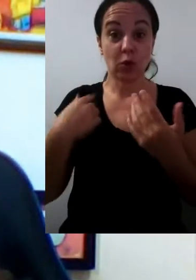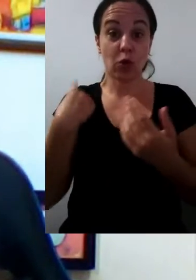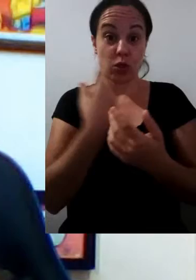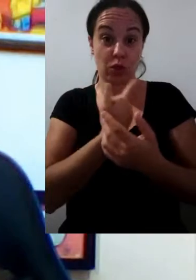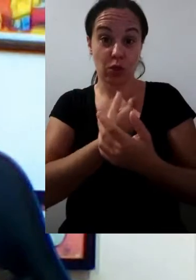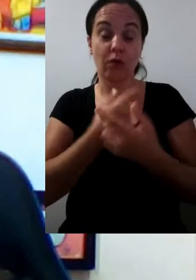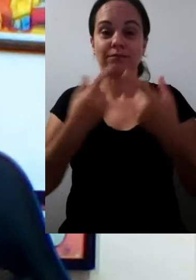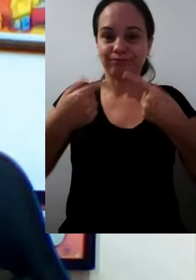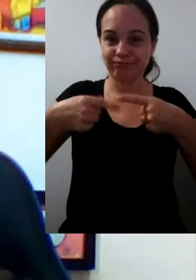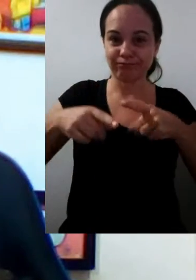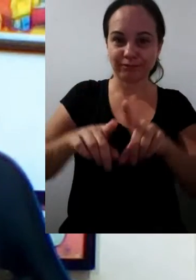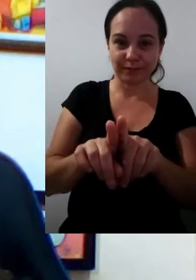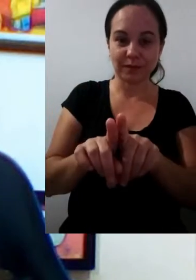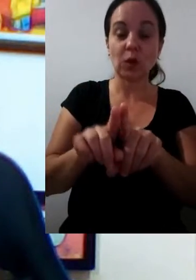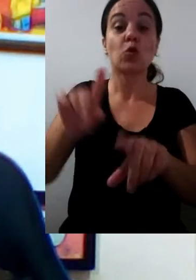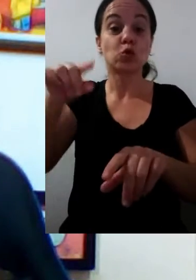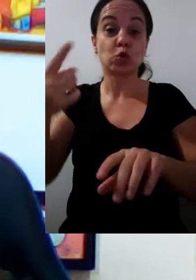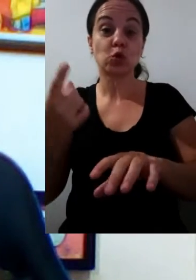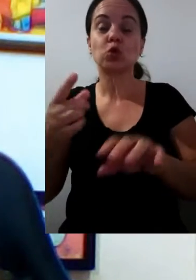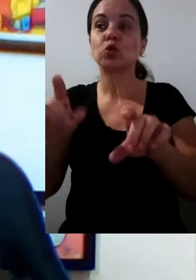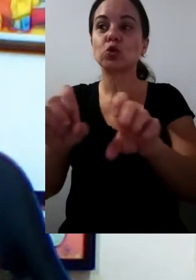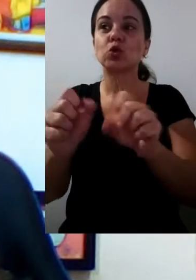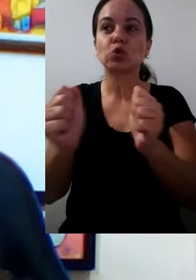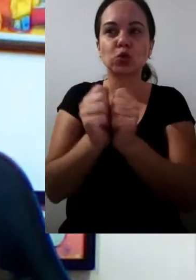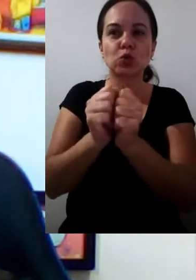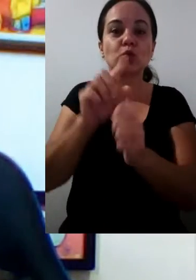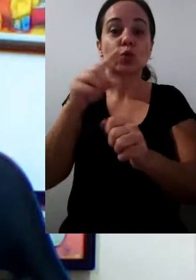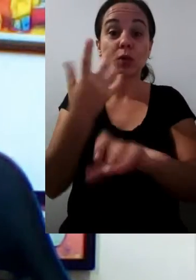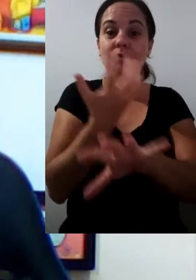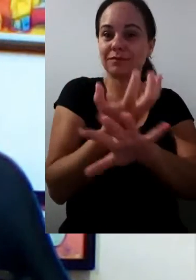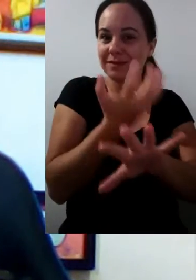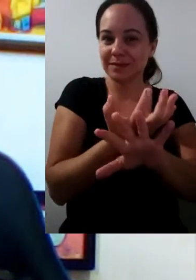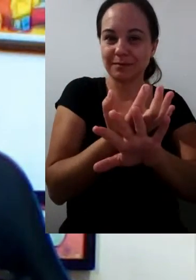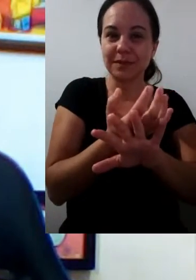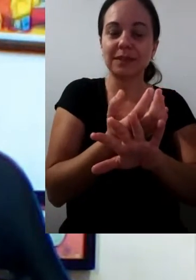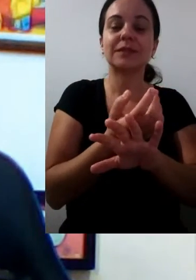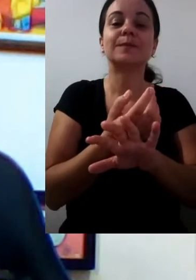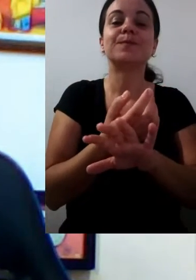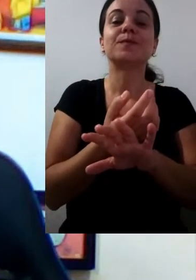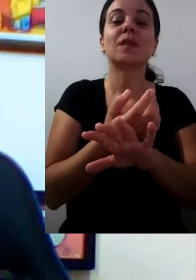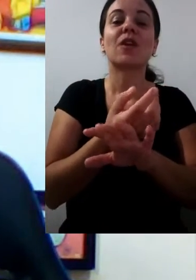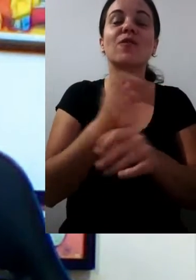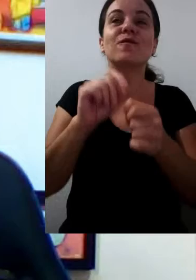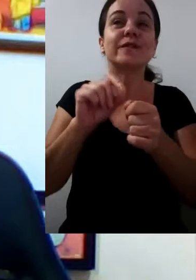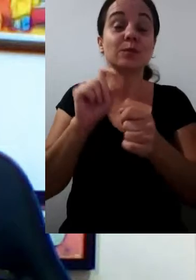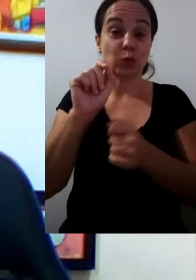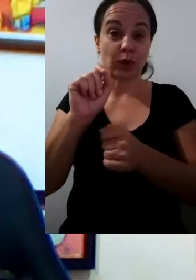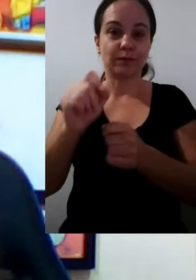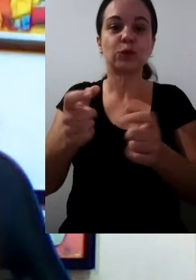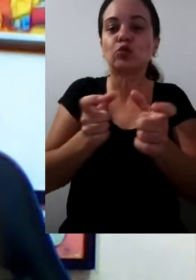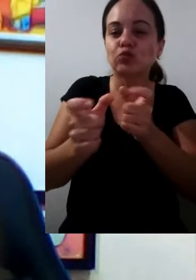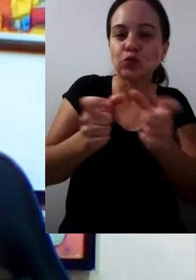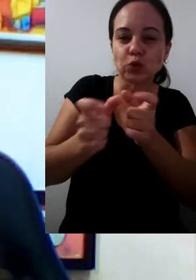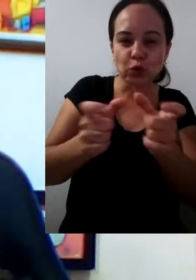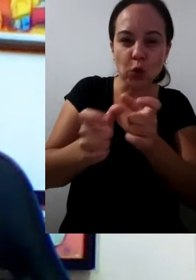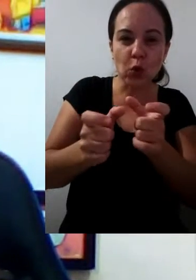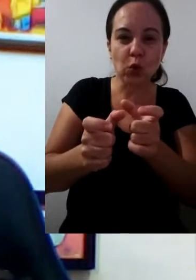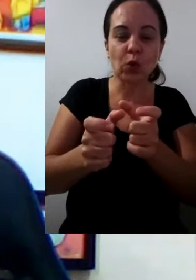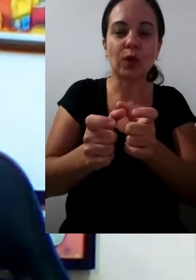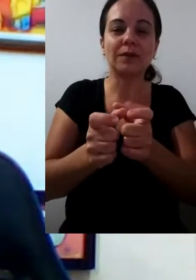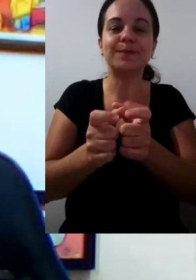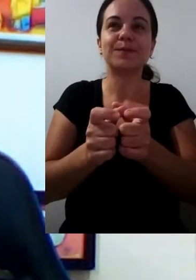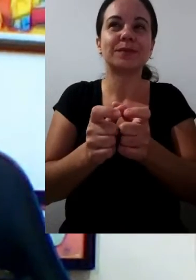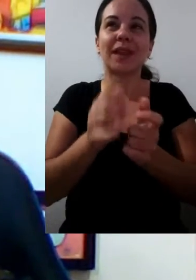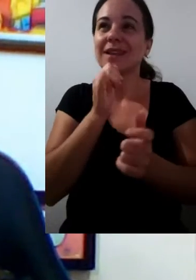outras disciplinas do quarto semestre, escolhemos como tema o desenvolvimento de um jogo de perguntas e respostas do tipo